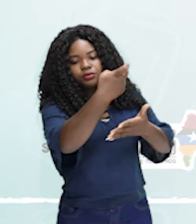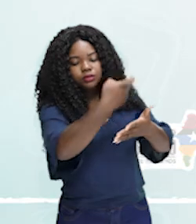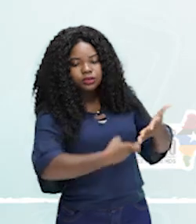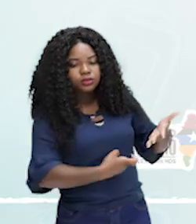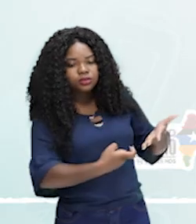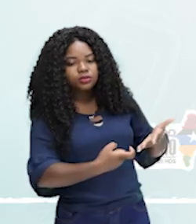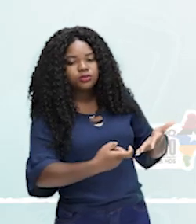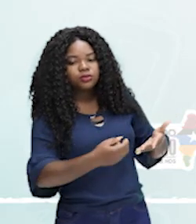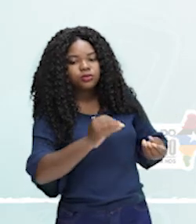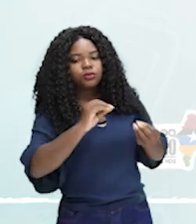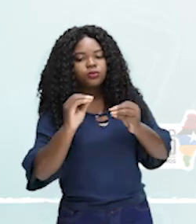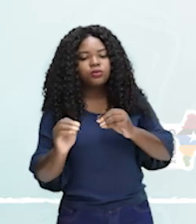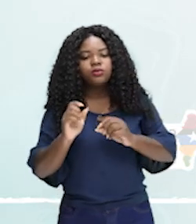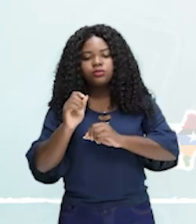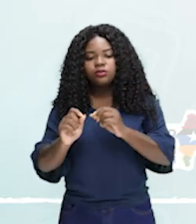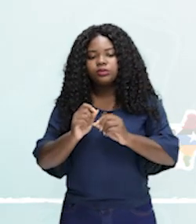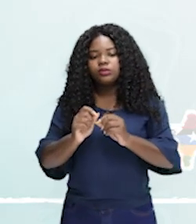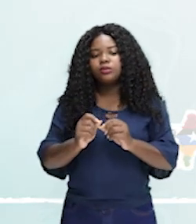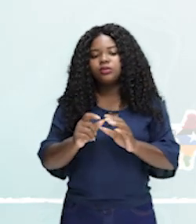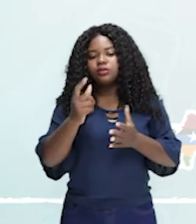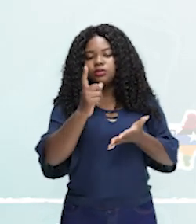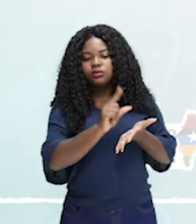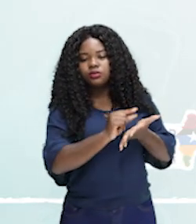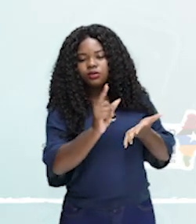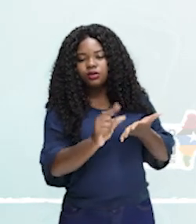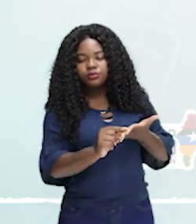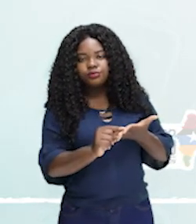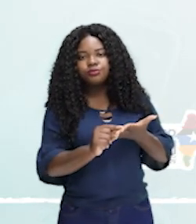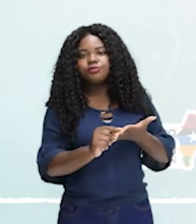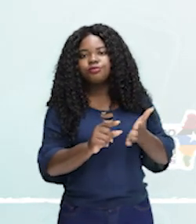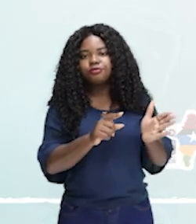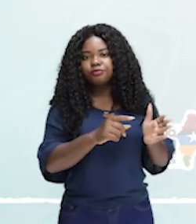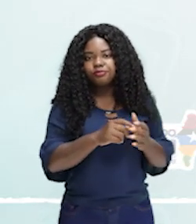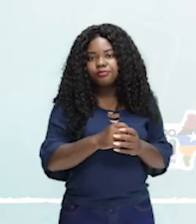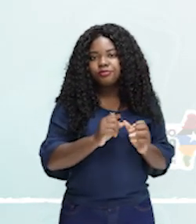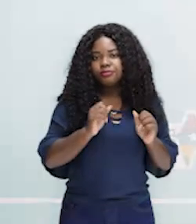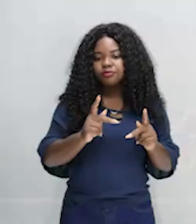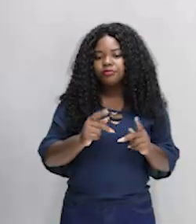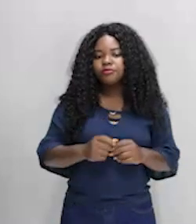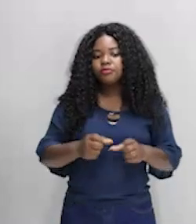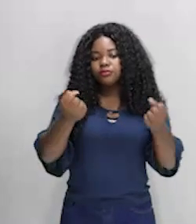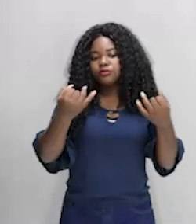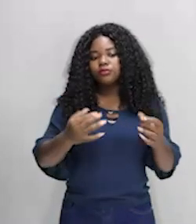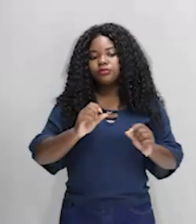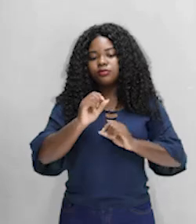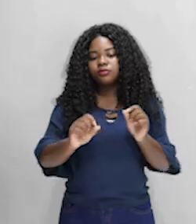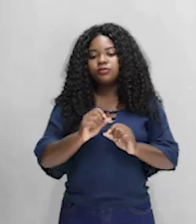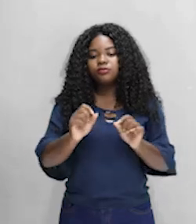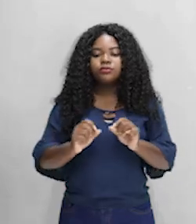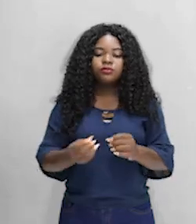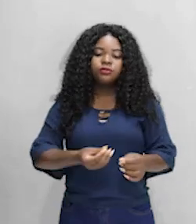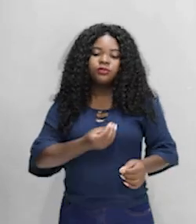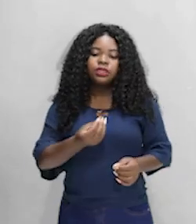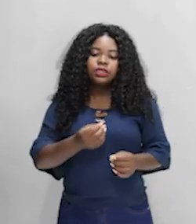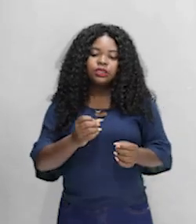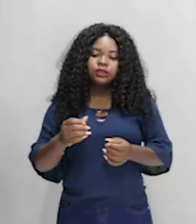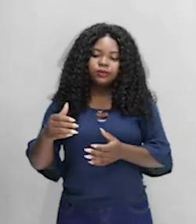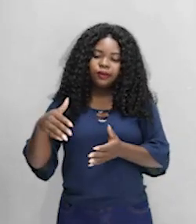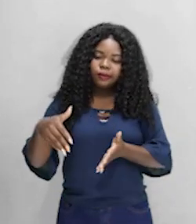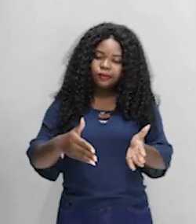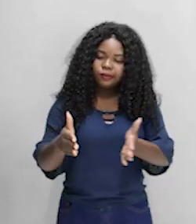né, desse artigo científico. Olha só, a explicação para o retorno da vida aquática nesse